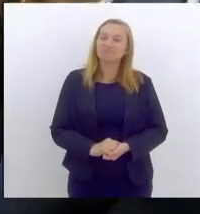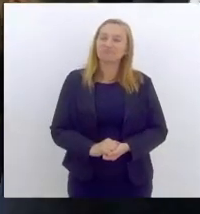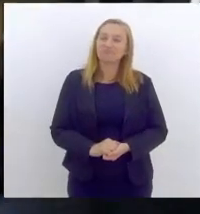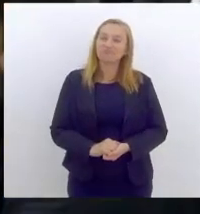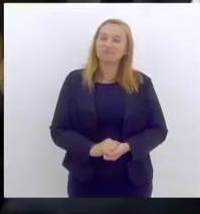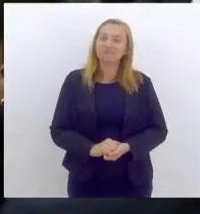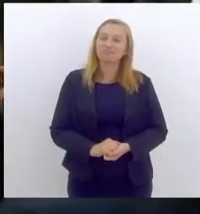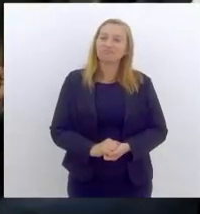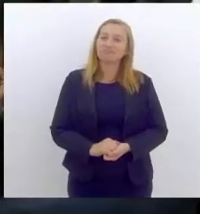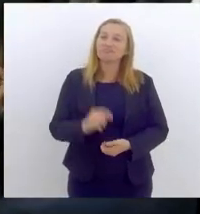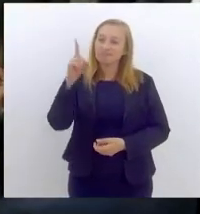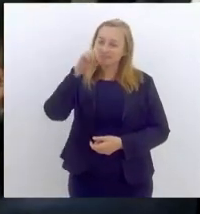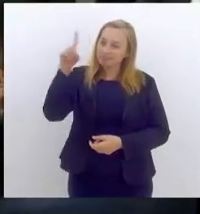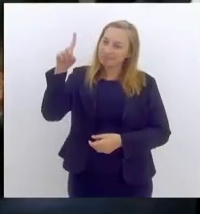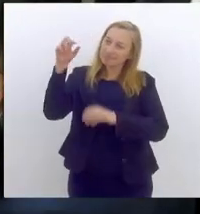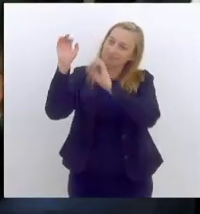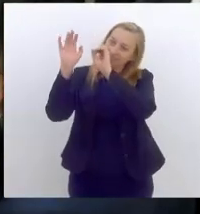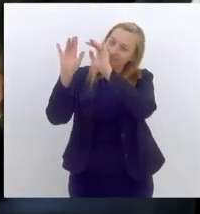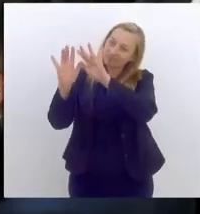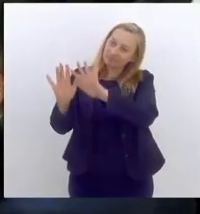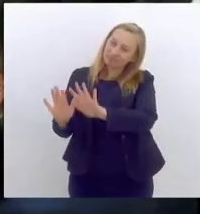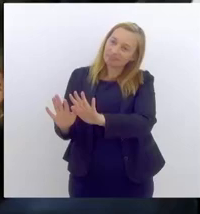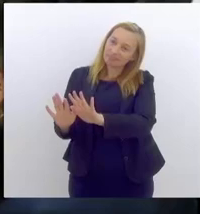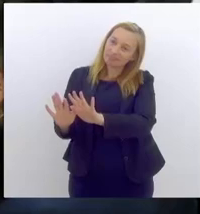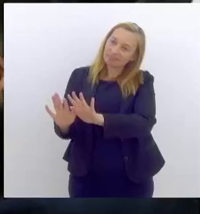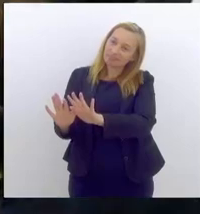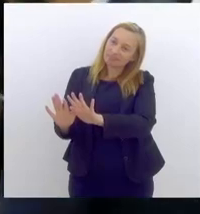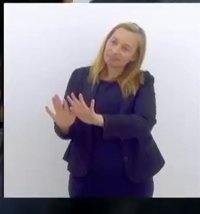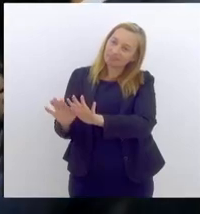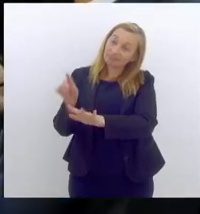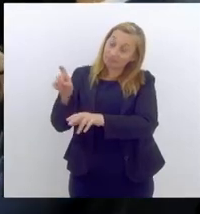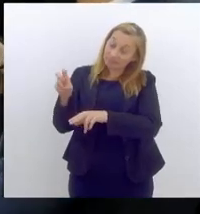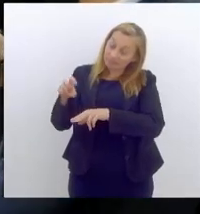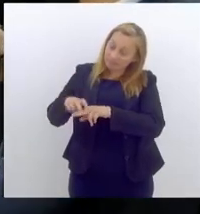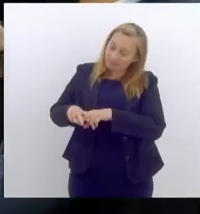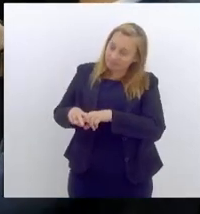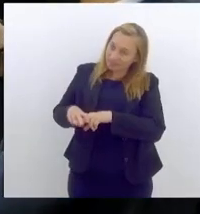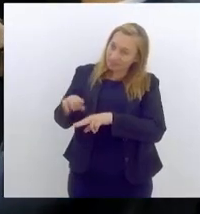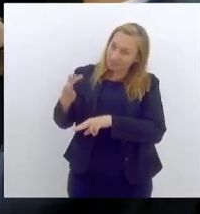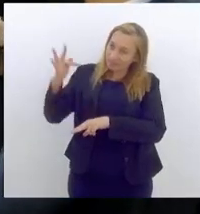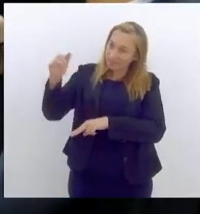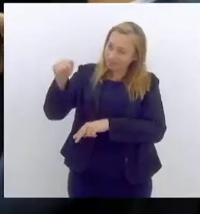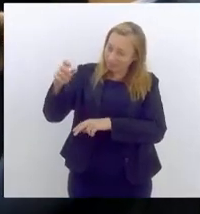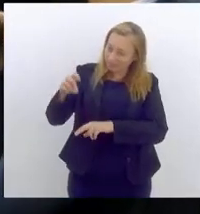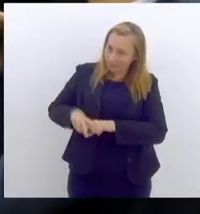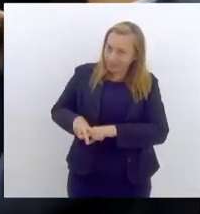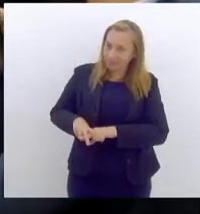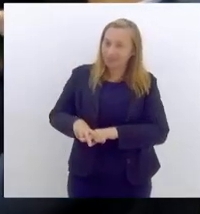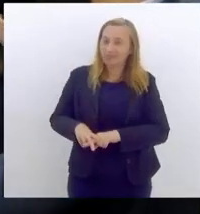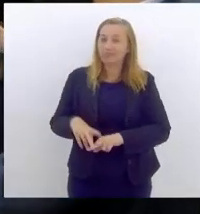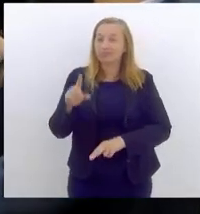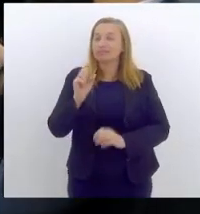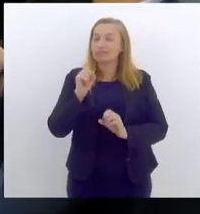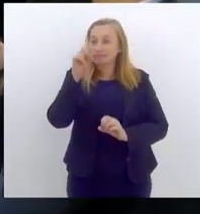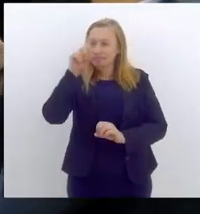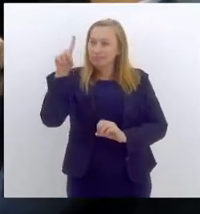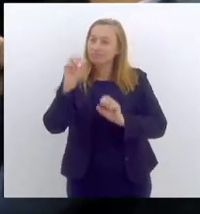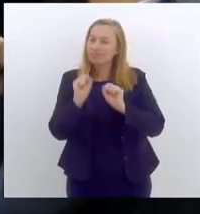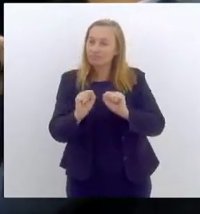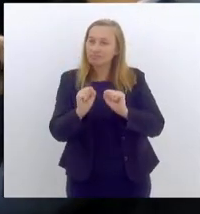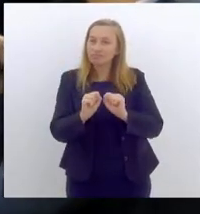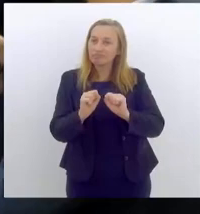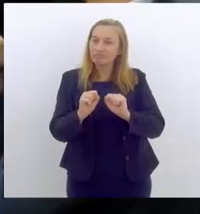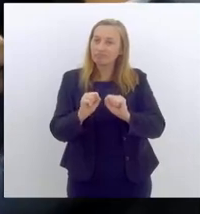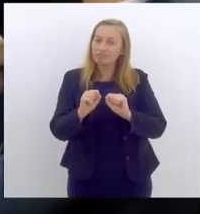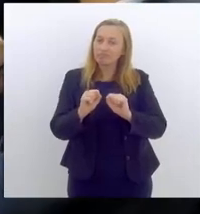que Deus esteja abençoando você, abençoando aquela cadeira que em breve você estará sentado, que Deus possa estar iluminando o